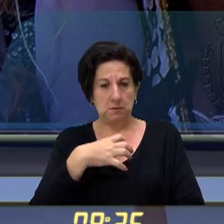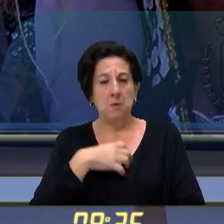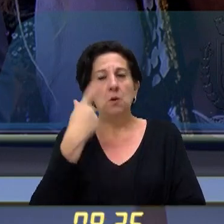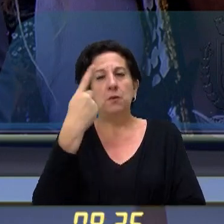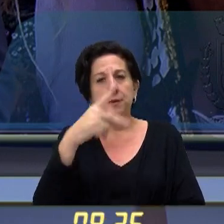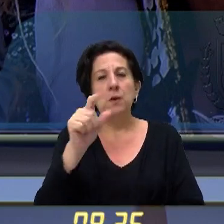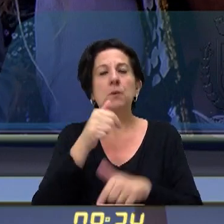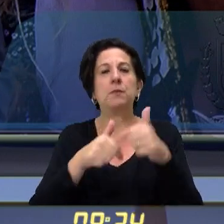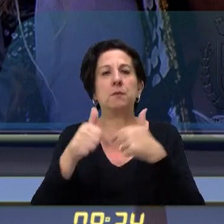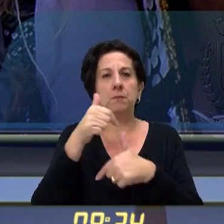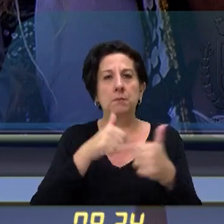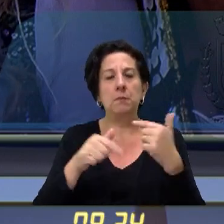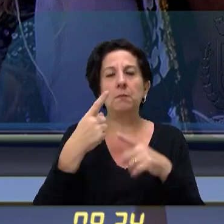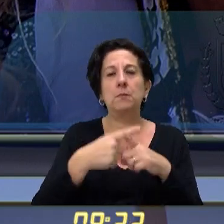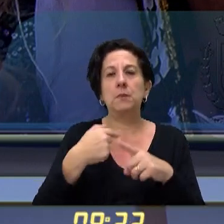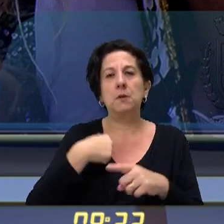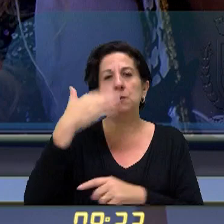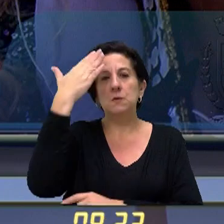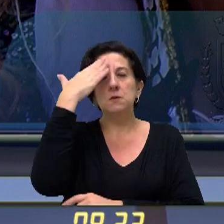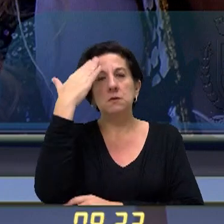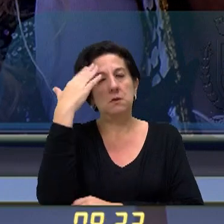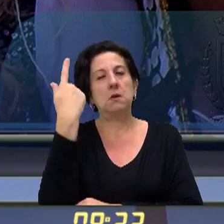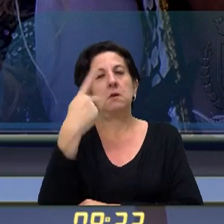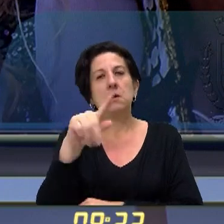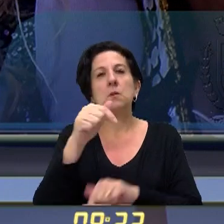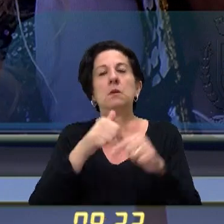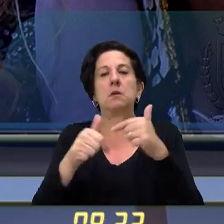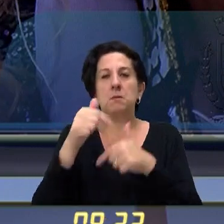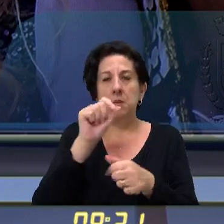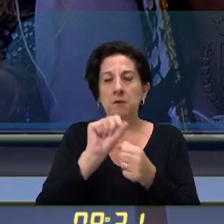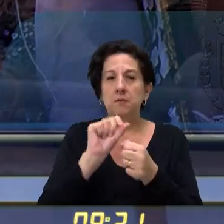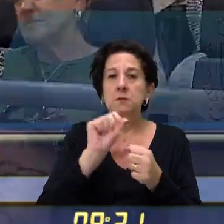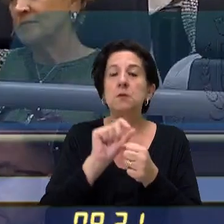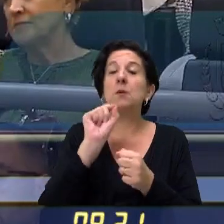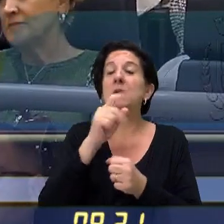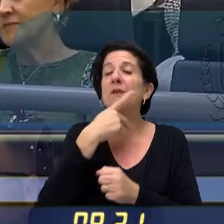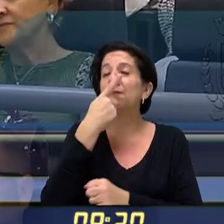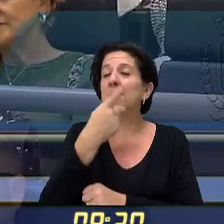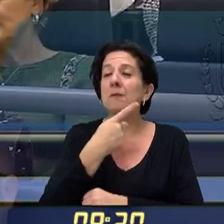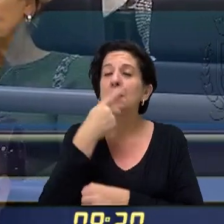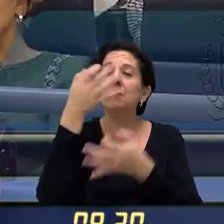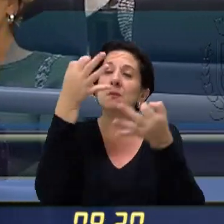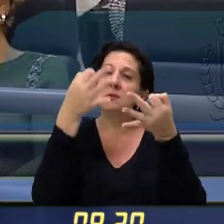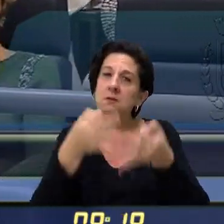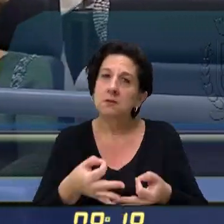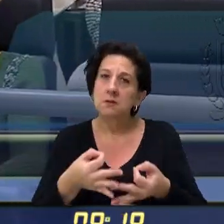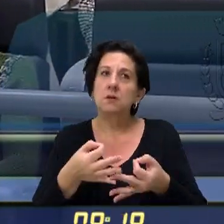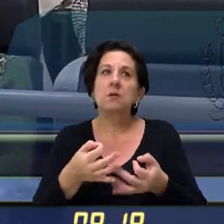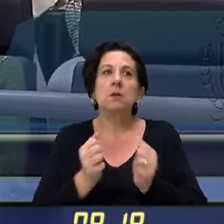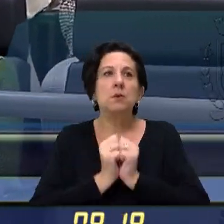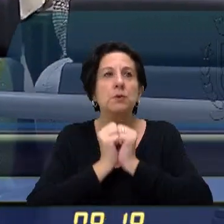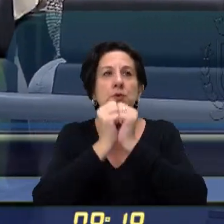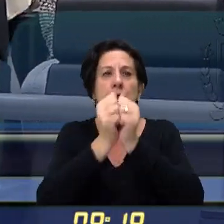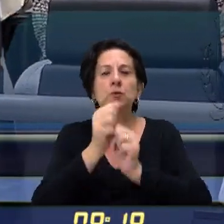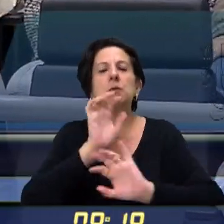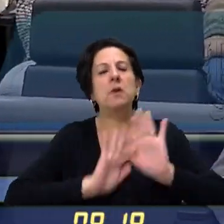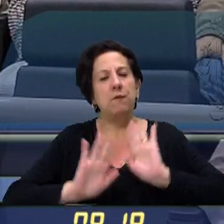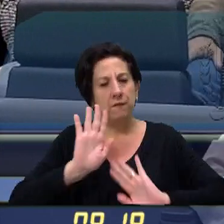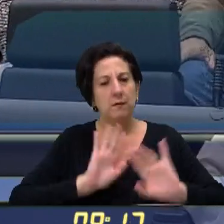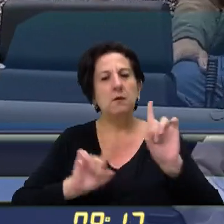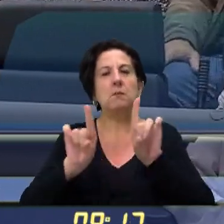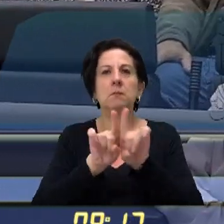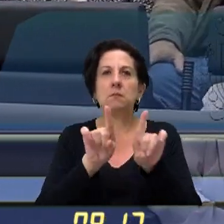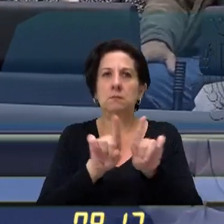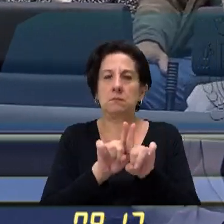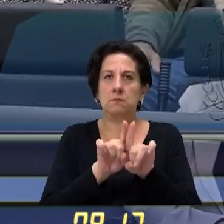seu trabalho, porque eu sei o trabalho que você fazia lá e o que foi dito aqui, com certeza, nos compactuamos e defendemos, Priscila.